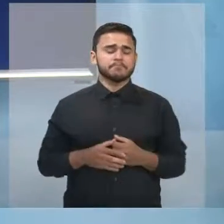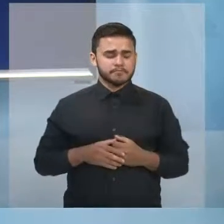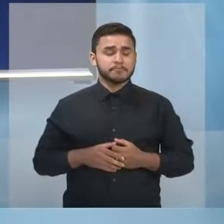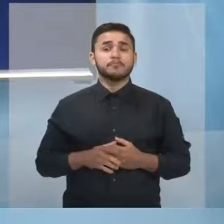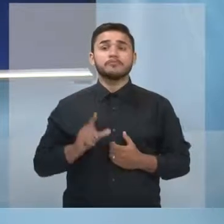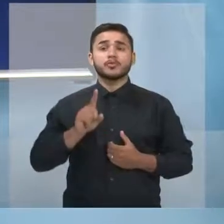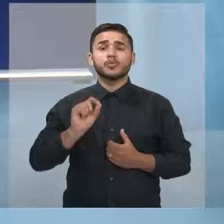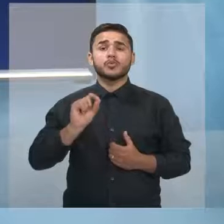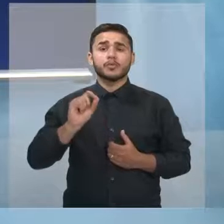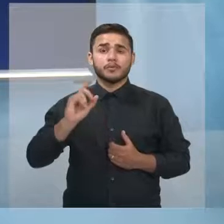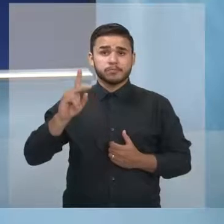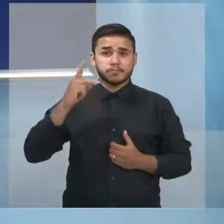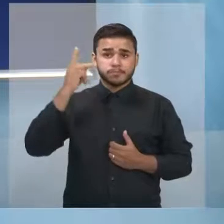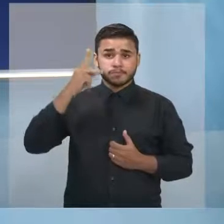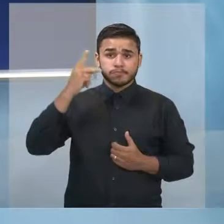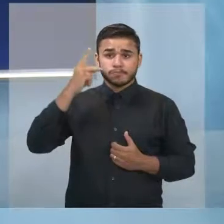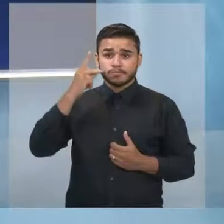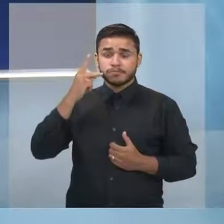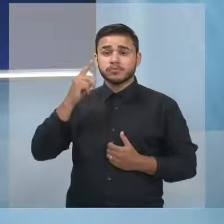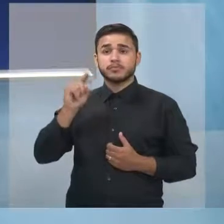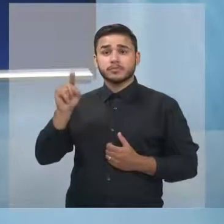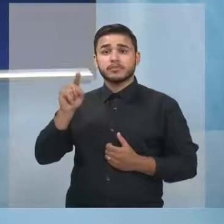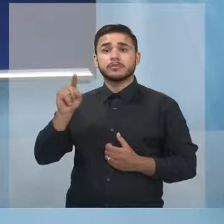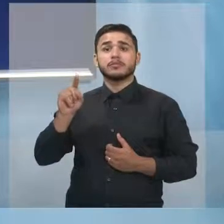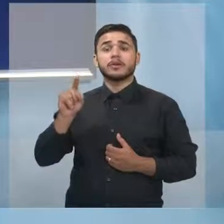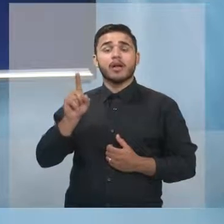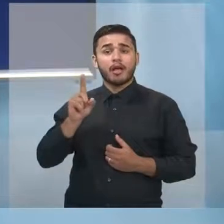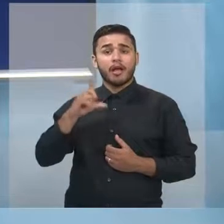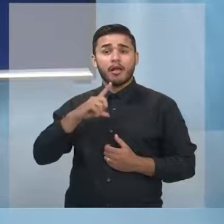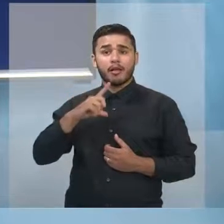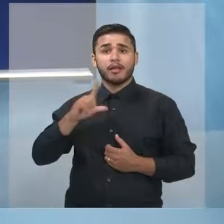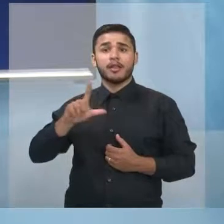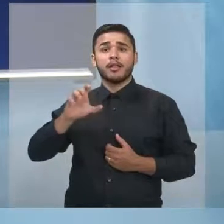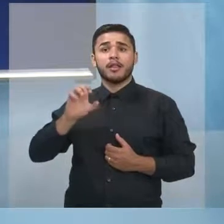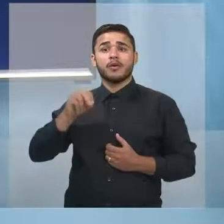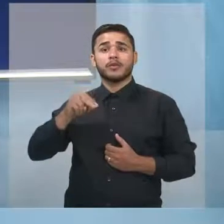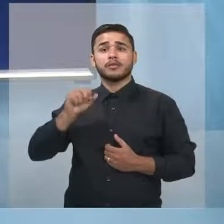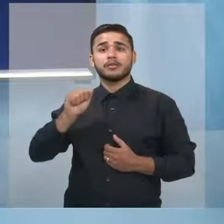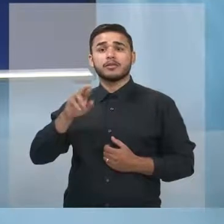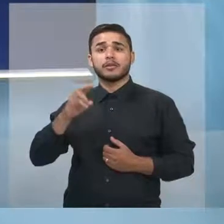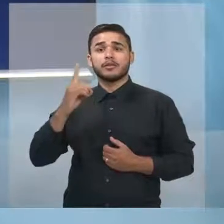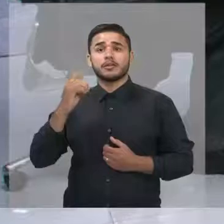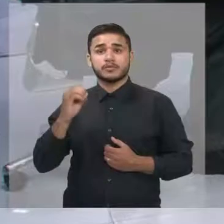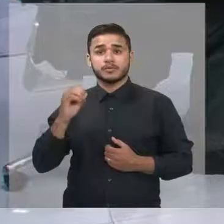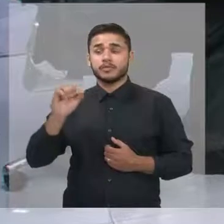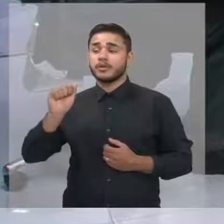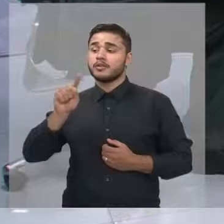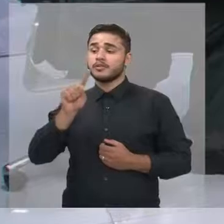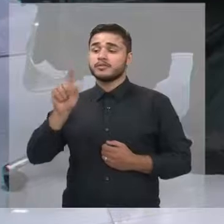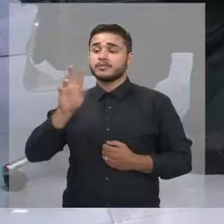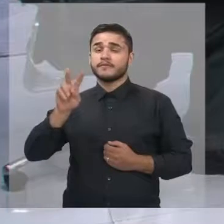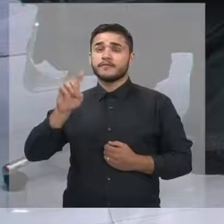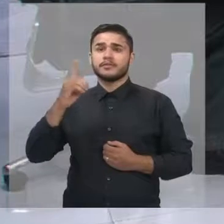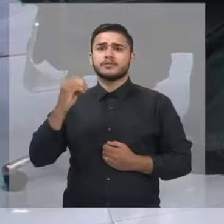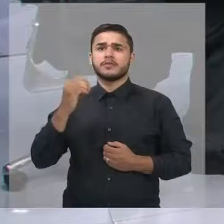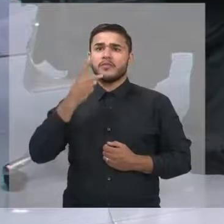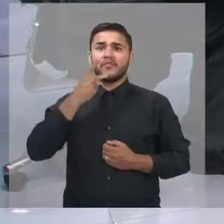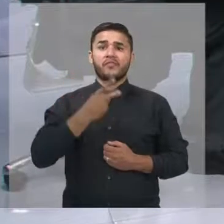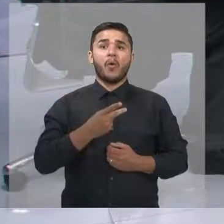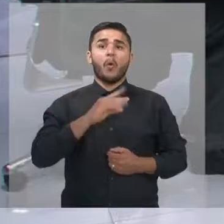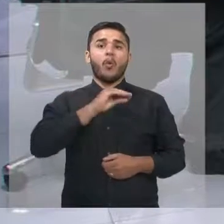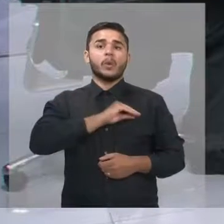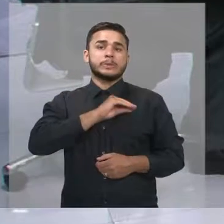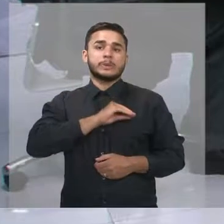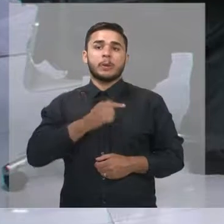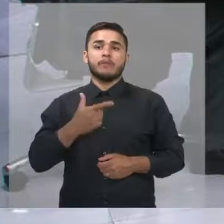abertura, as declarações do promotor de Minas Gerais, o Leonardo Azevedo,